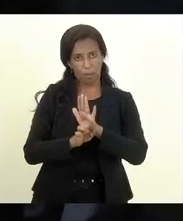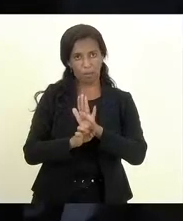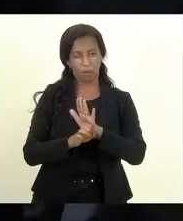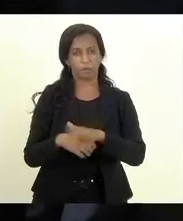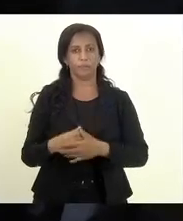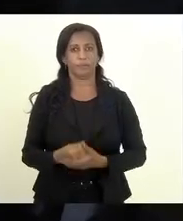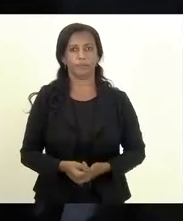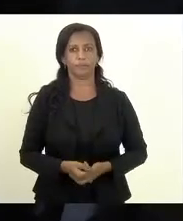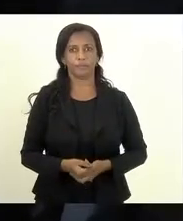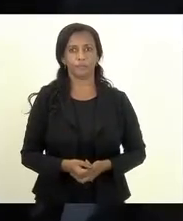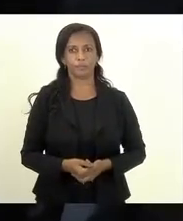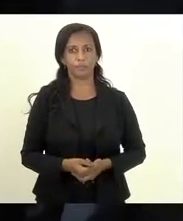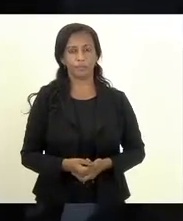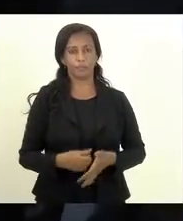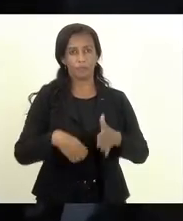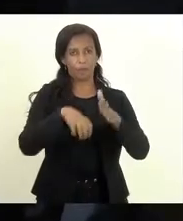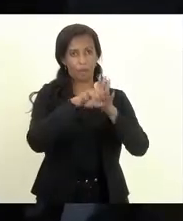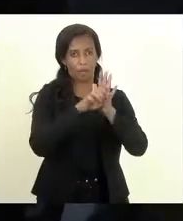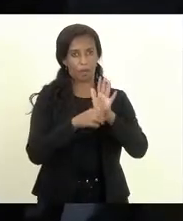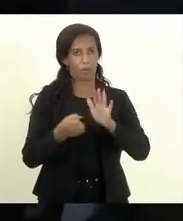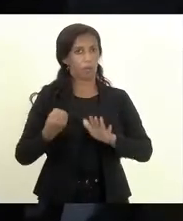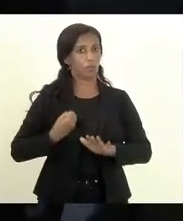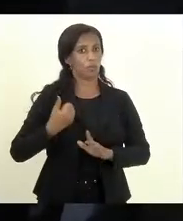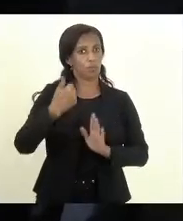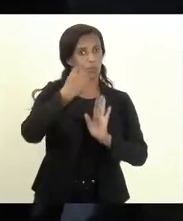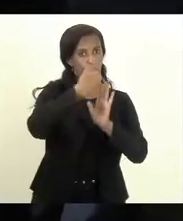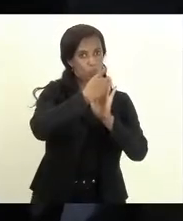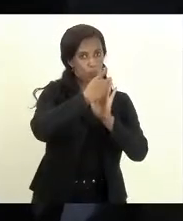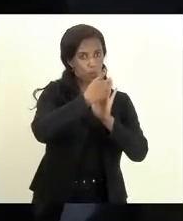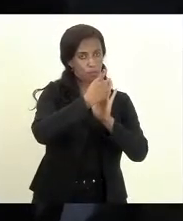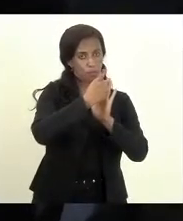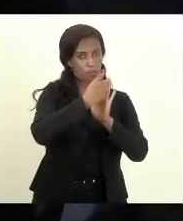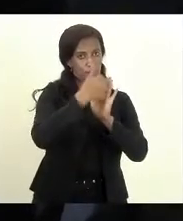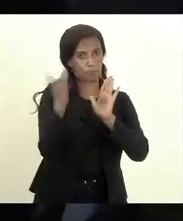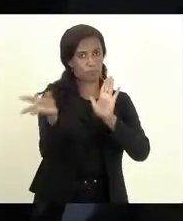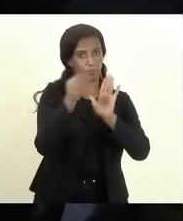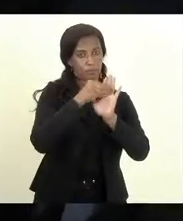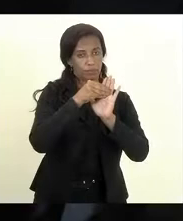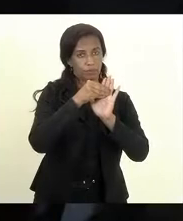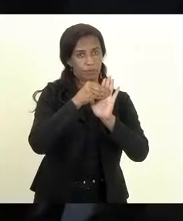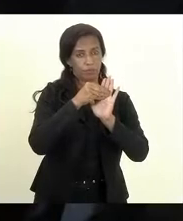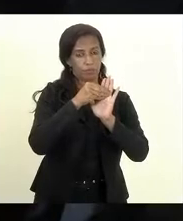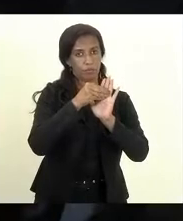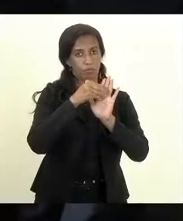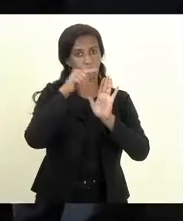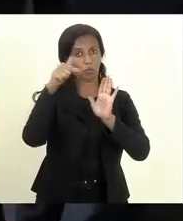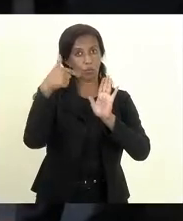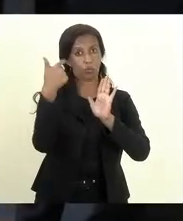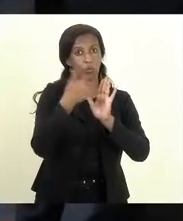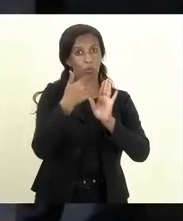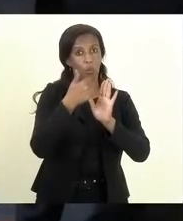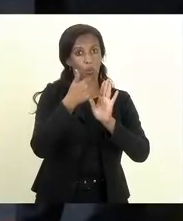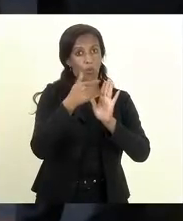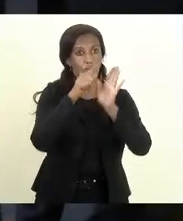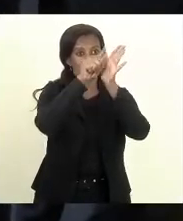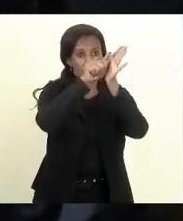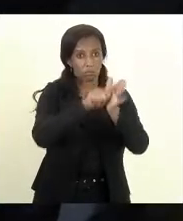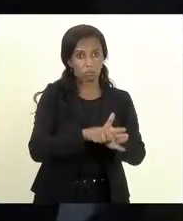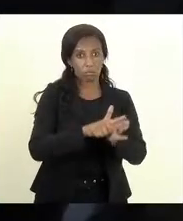Pacheco, a emenda número 1, eu escrevo, 2, consulta